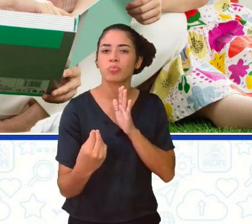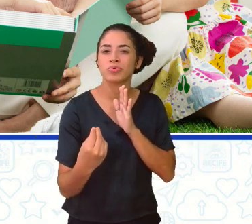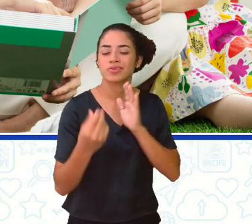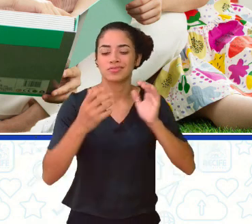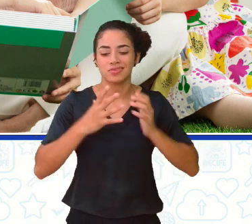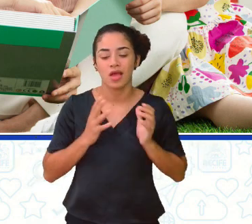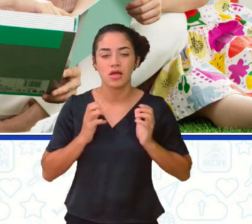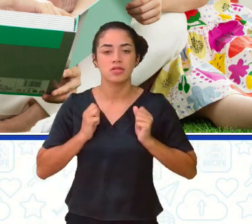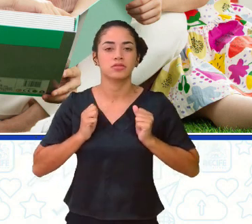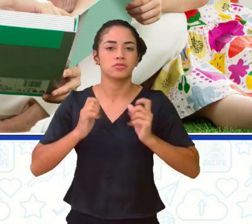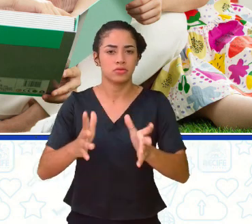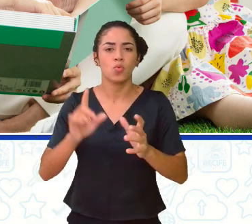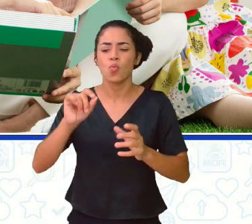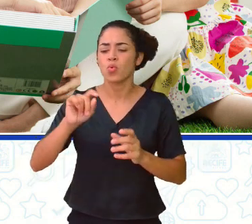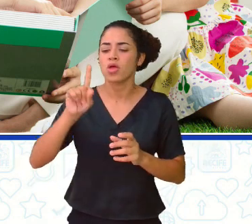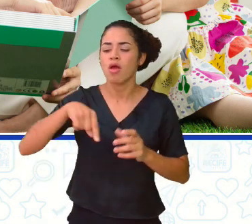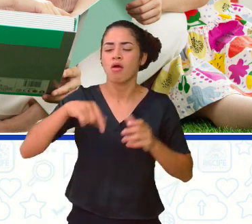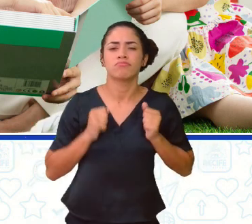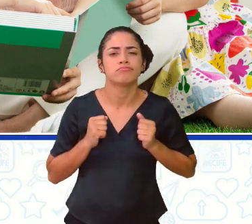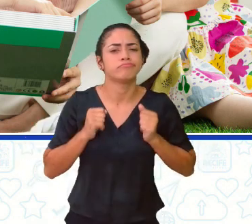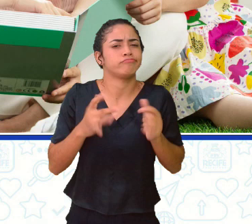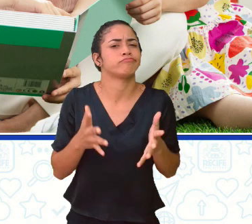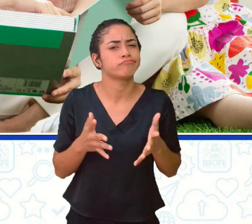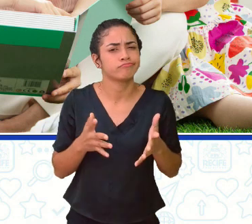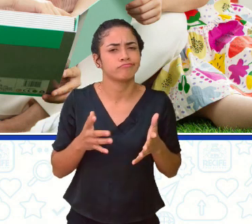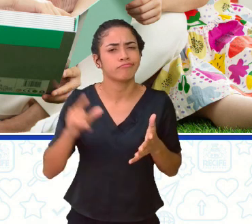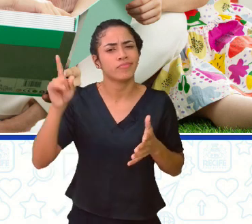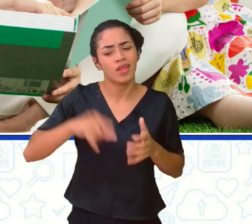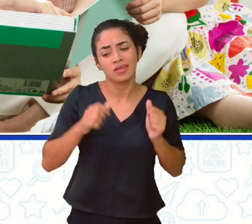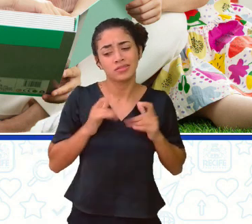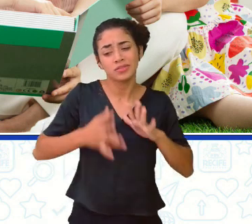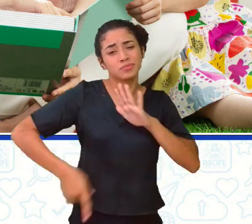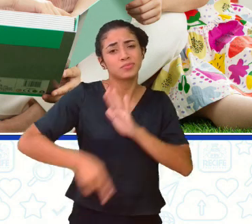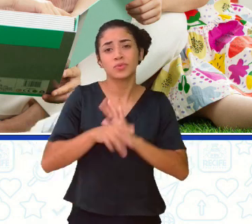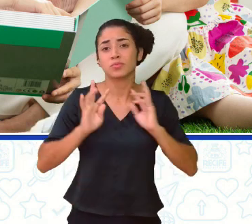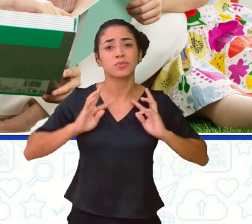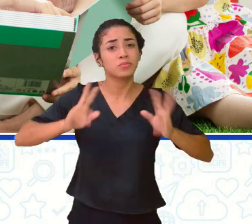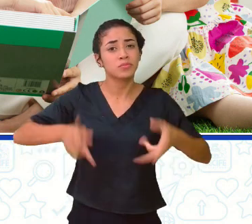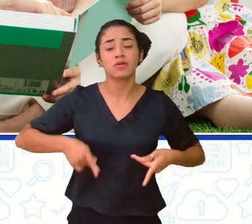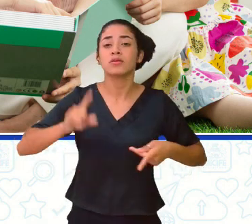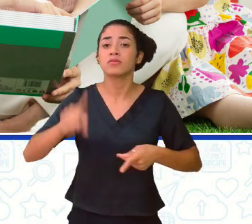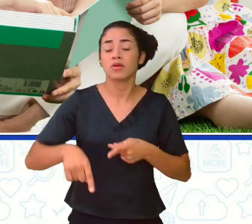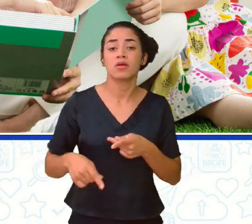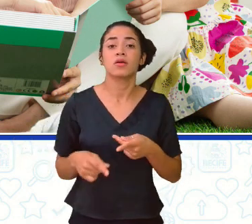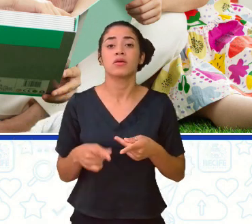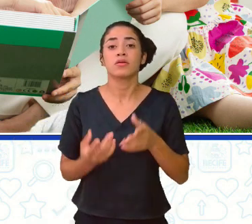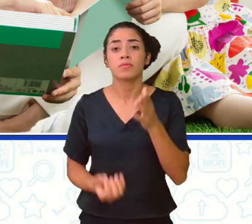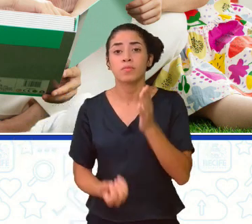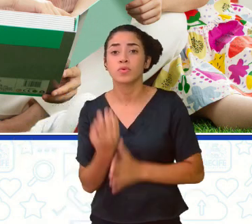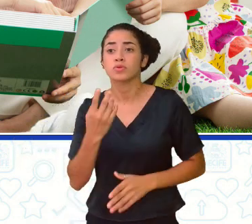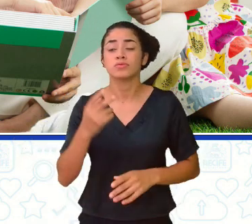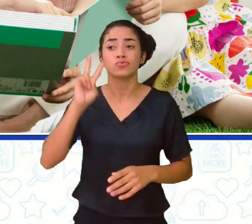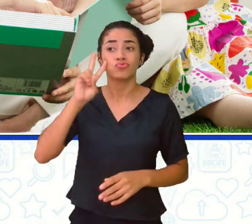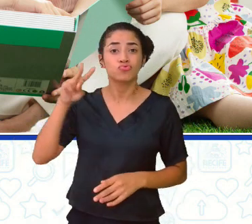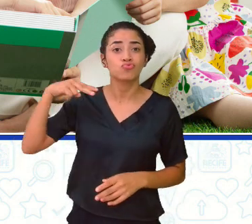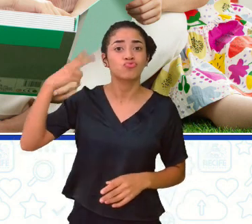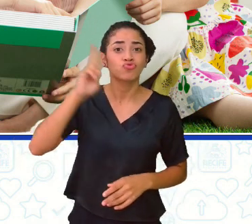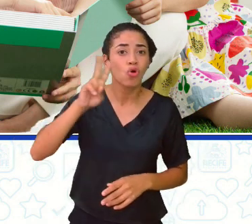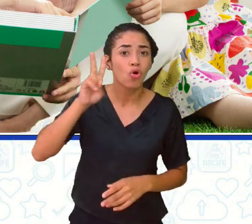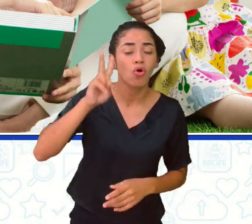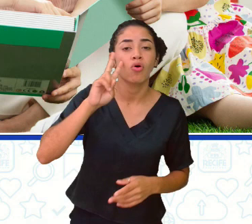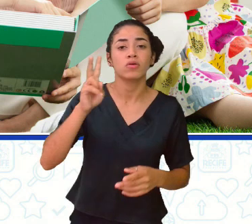ação. Então, o que é a ação? É da ação humana, né? É uma reprodução ali de uma história. É